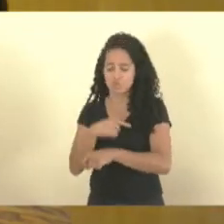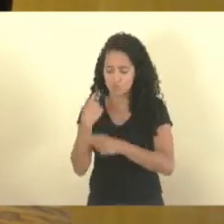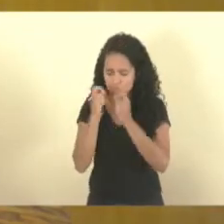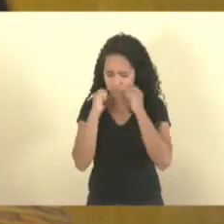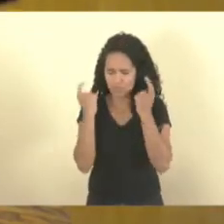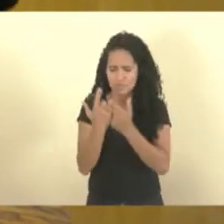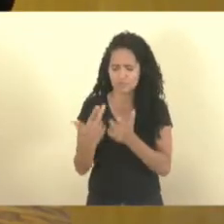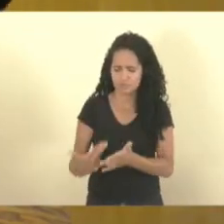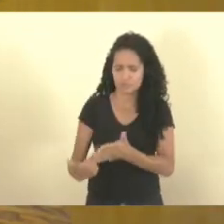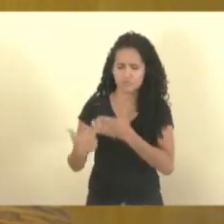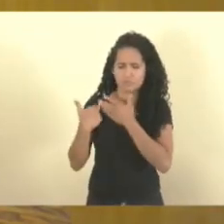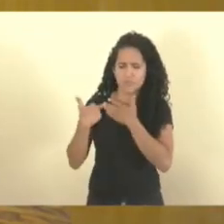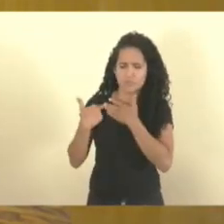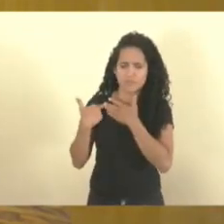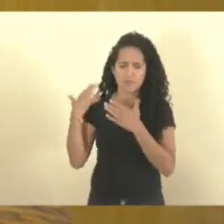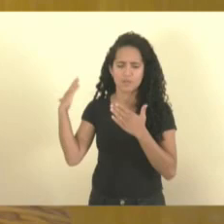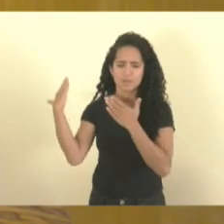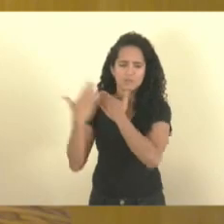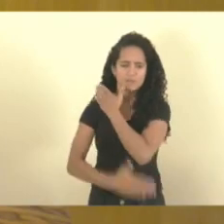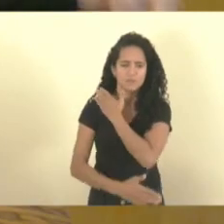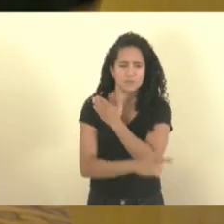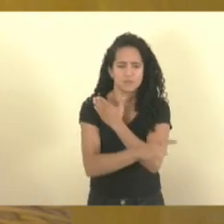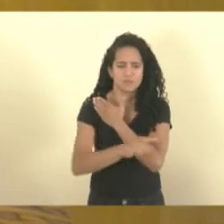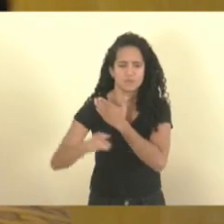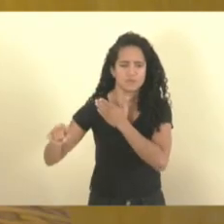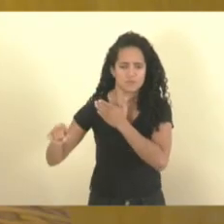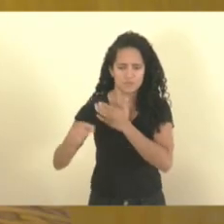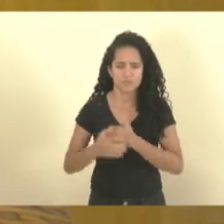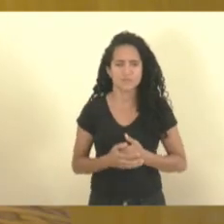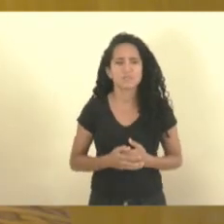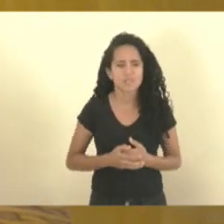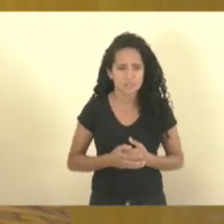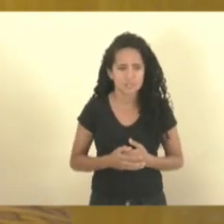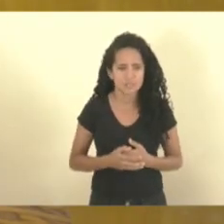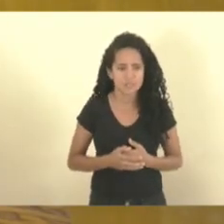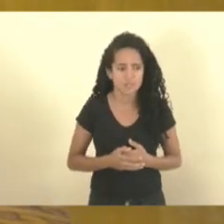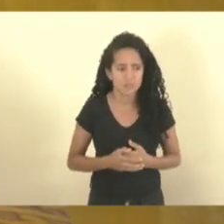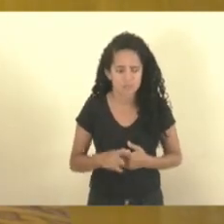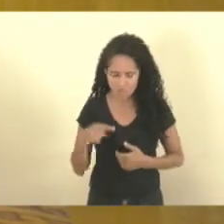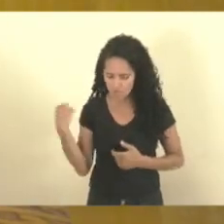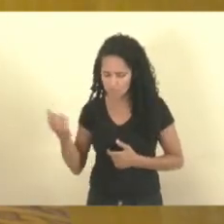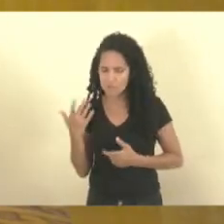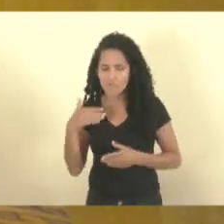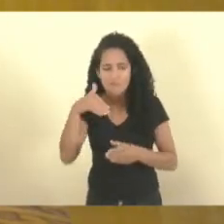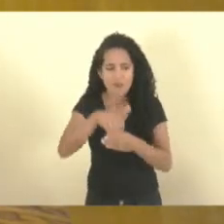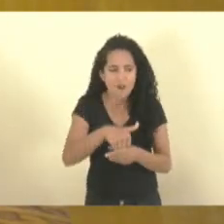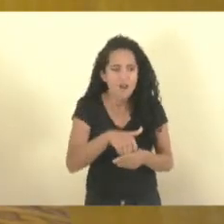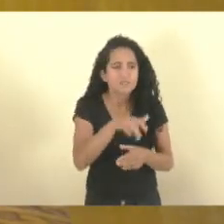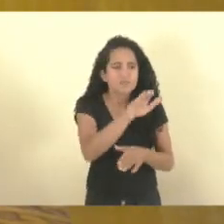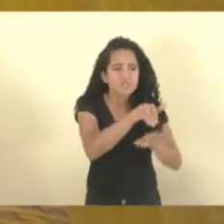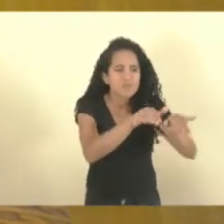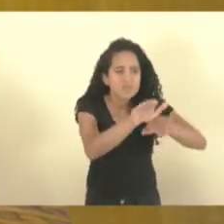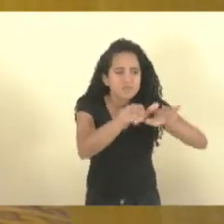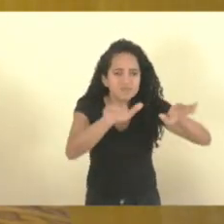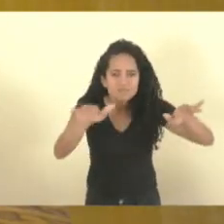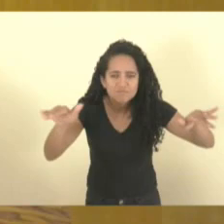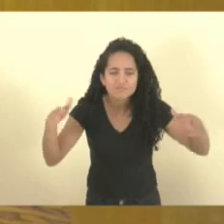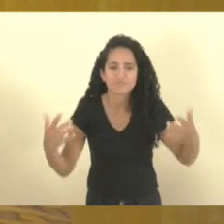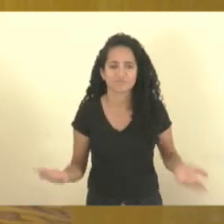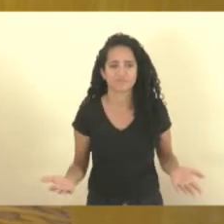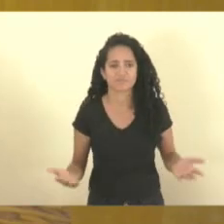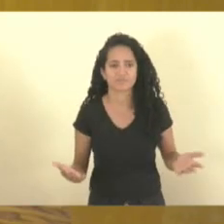responsabilidade de defender vocês, porque quando quer voto, vai lá em casa. Cariacica pegar